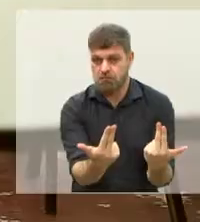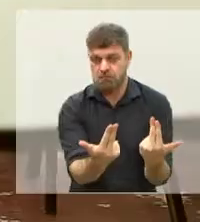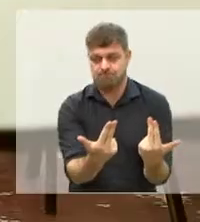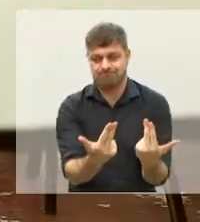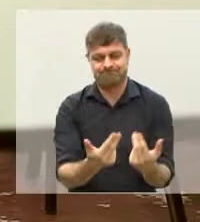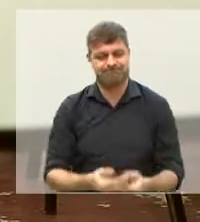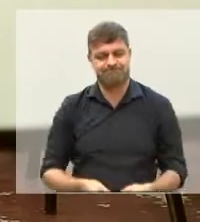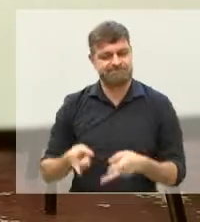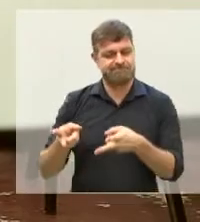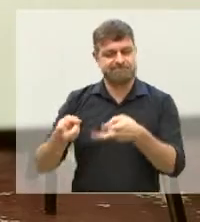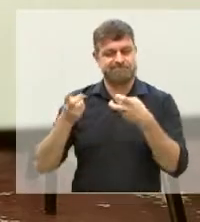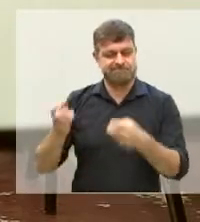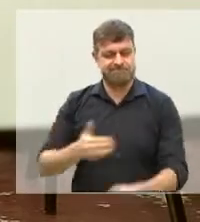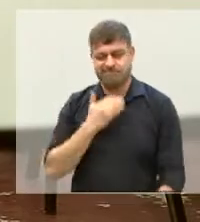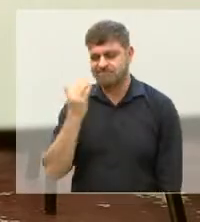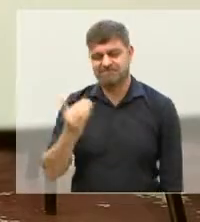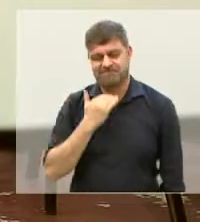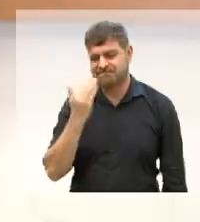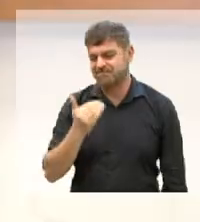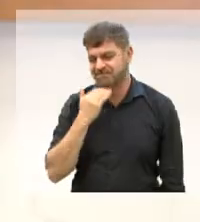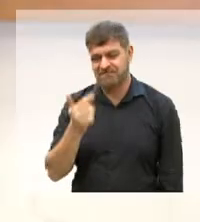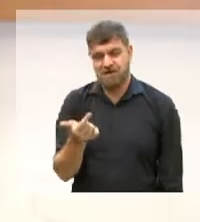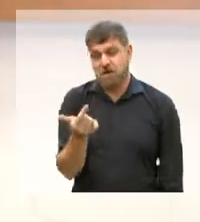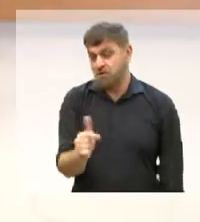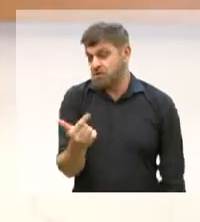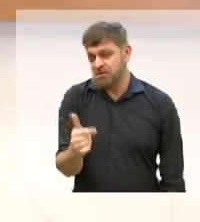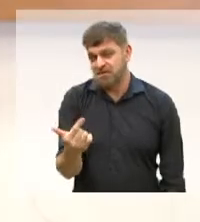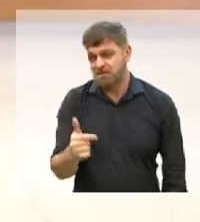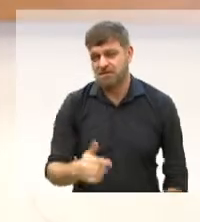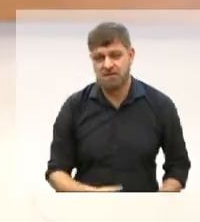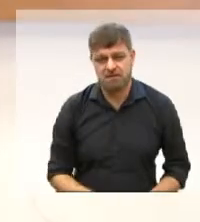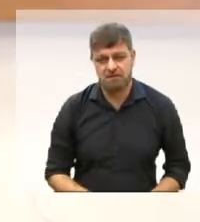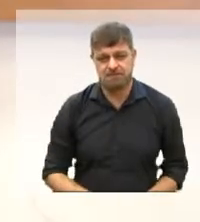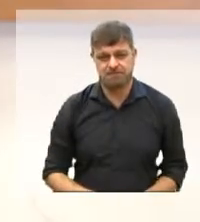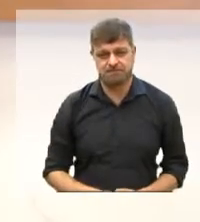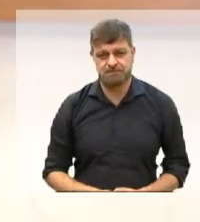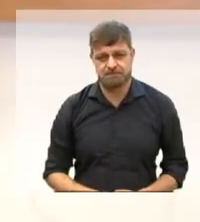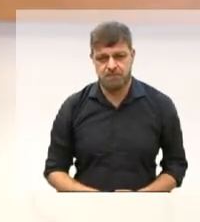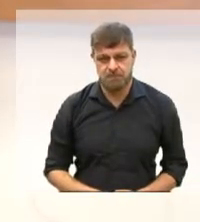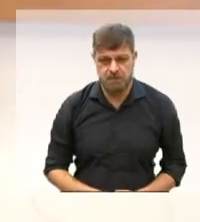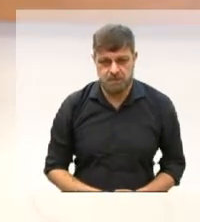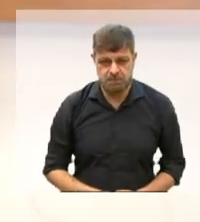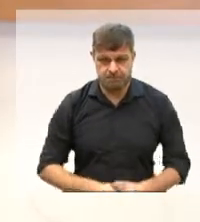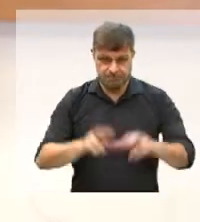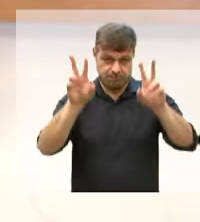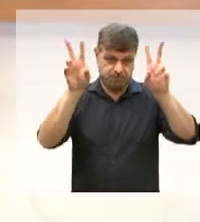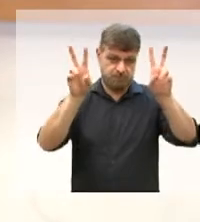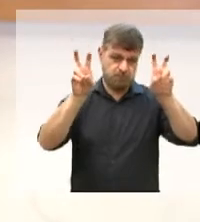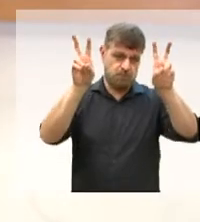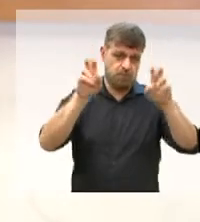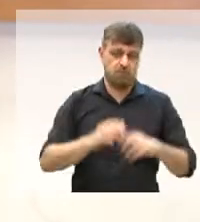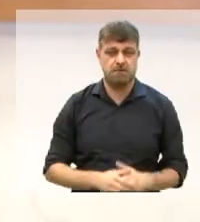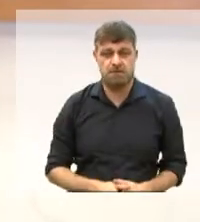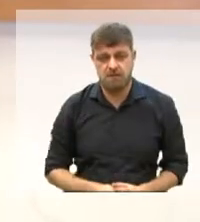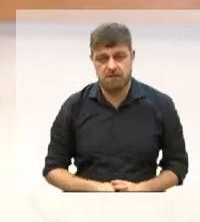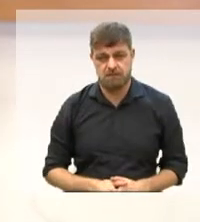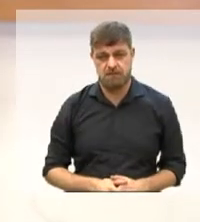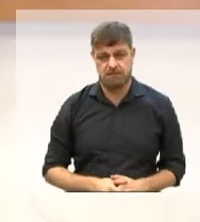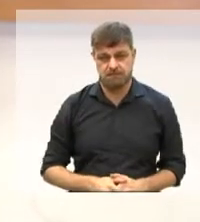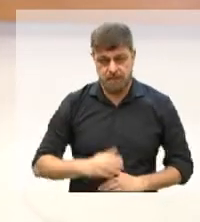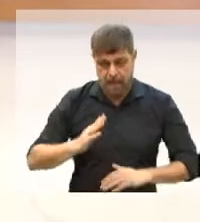que isso não existe, né? Quer dizer, então, essa questão, esse